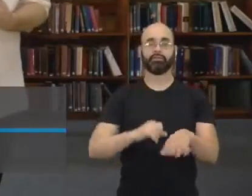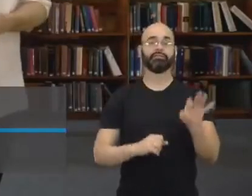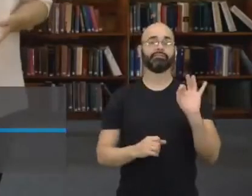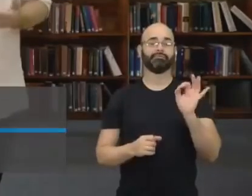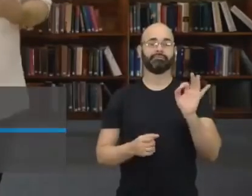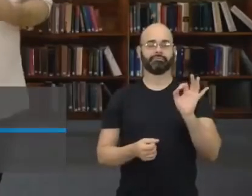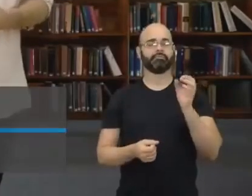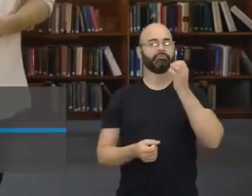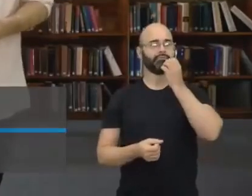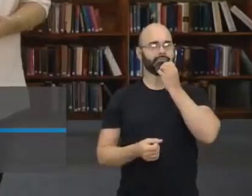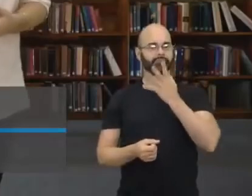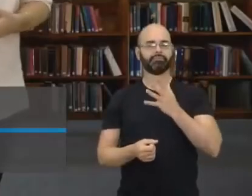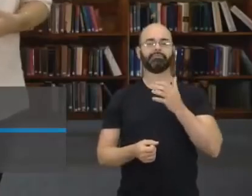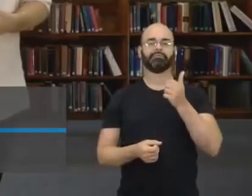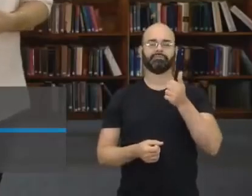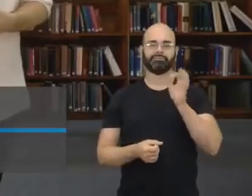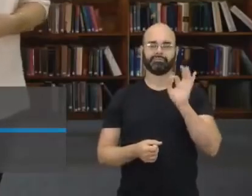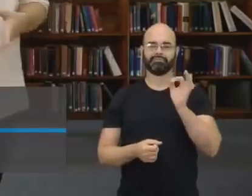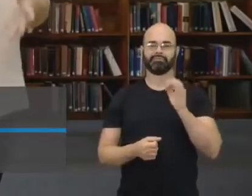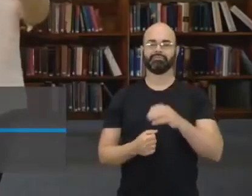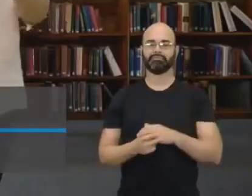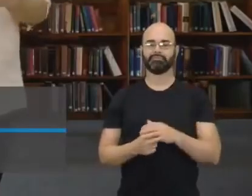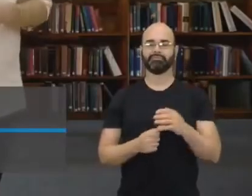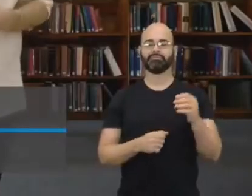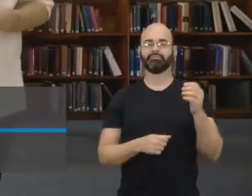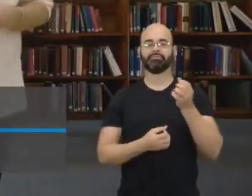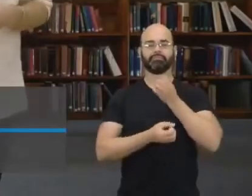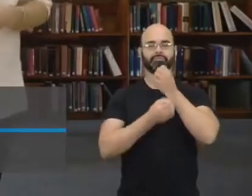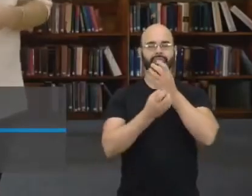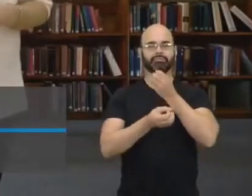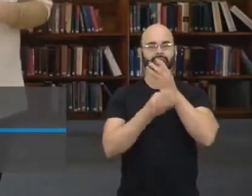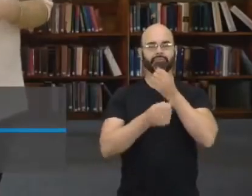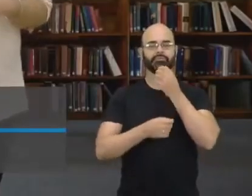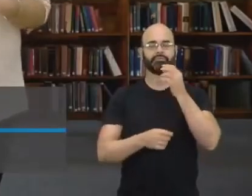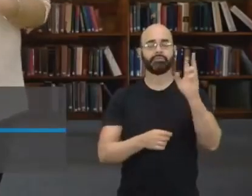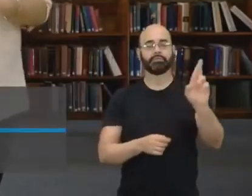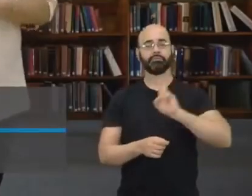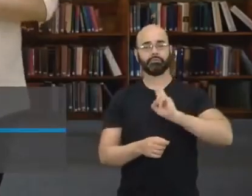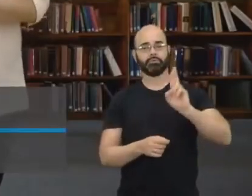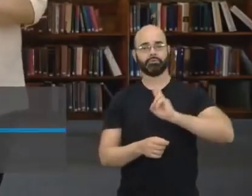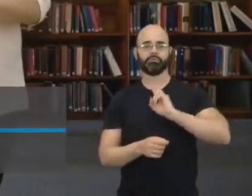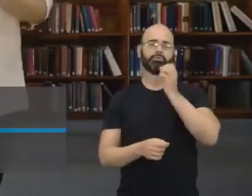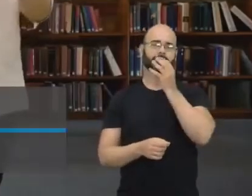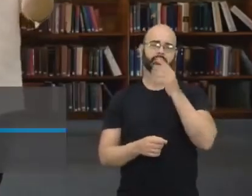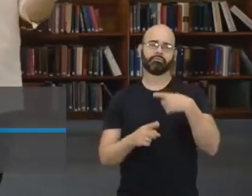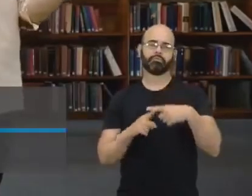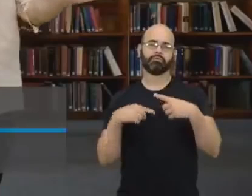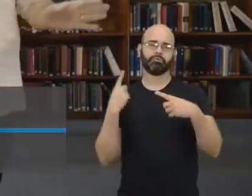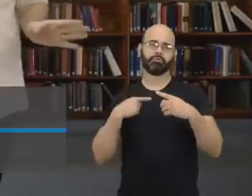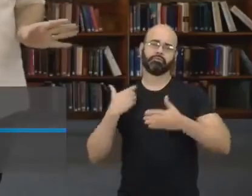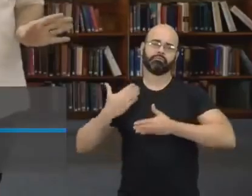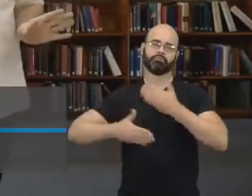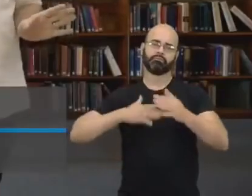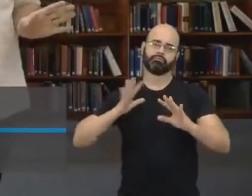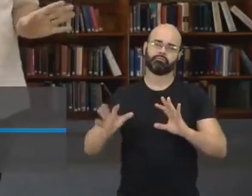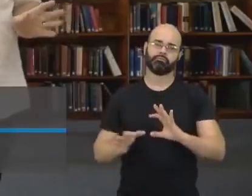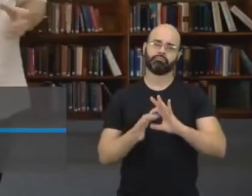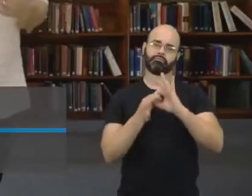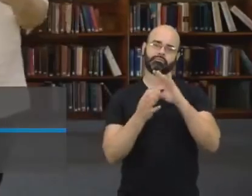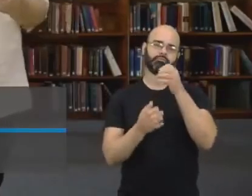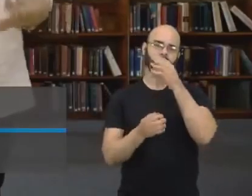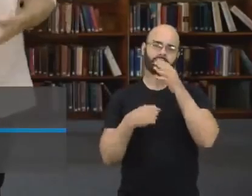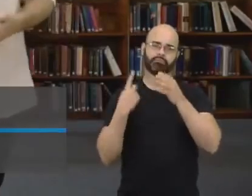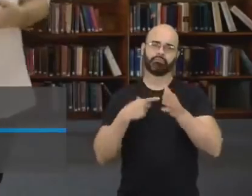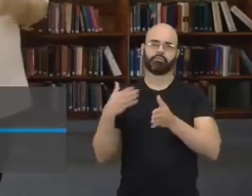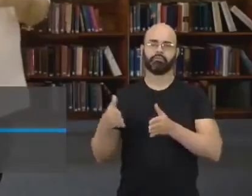bacana que os professores e os alunos trouxeram essas respostas, porque a gente começa a atrelar aí com a jornada que nós fizemos ao longo do ano, né? Então, nós